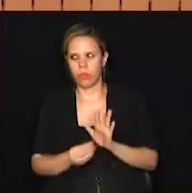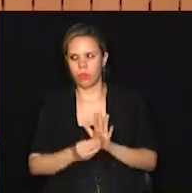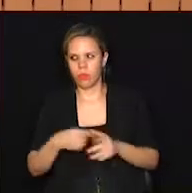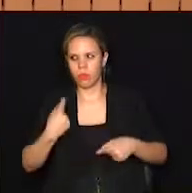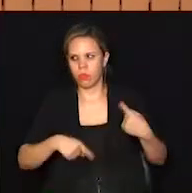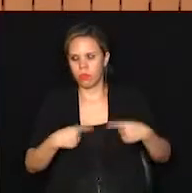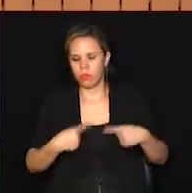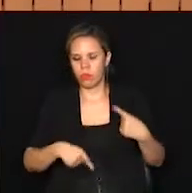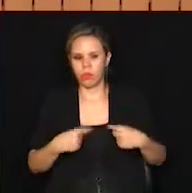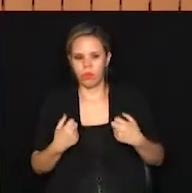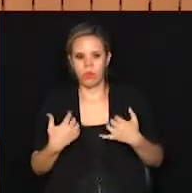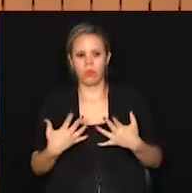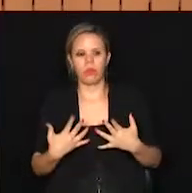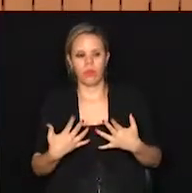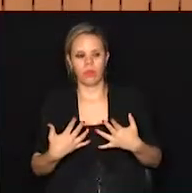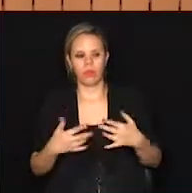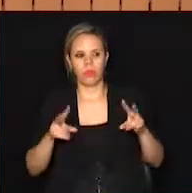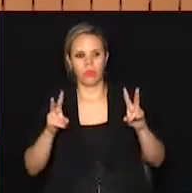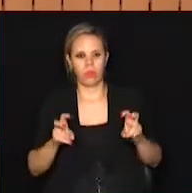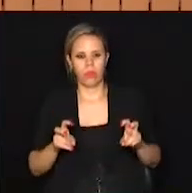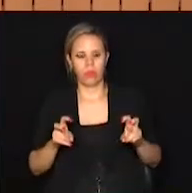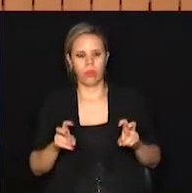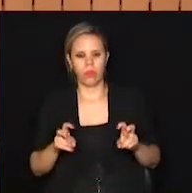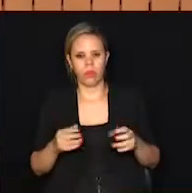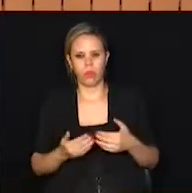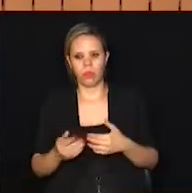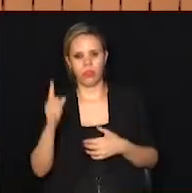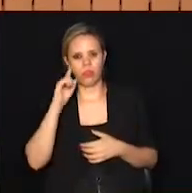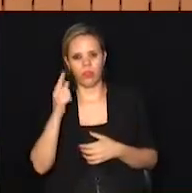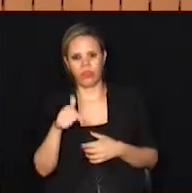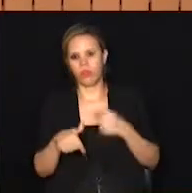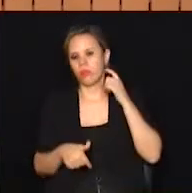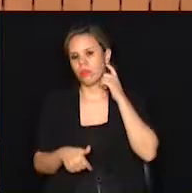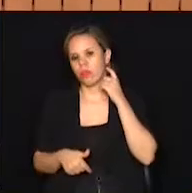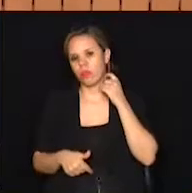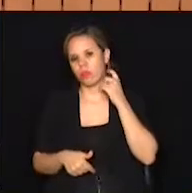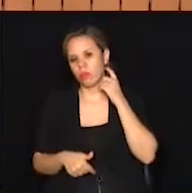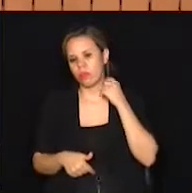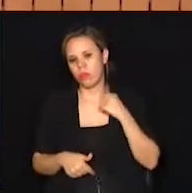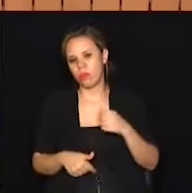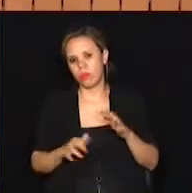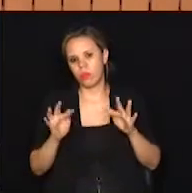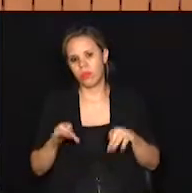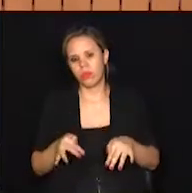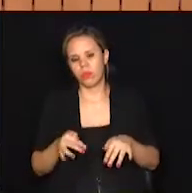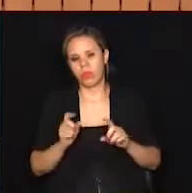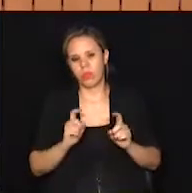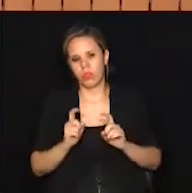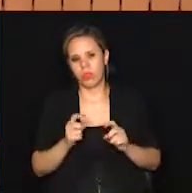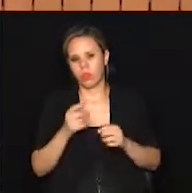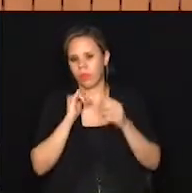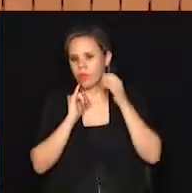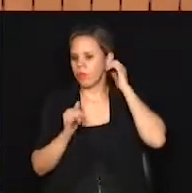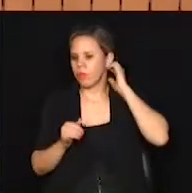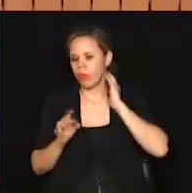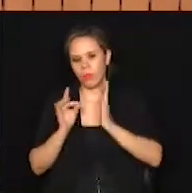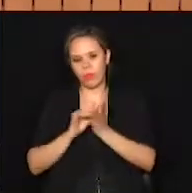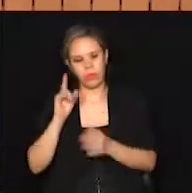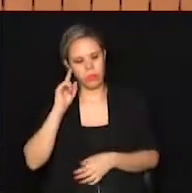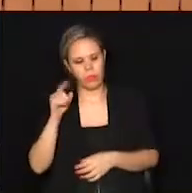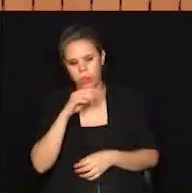debate sobre esse tema, se eu não me engano, no próximo dia 17, mas aqui até o final da reunião eu confirmo essa